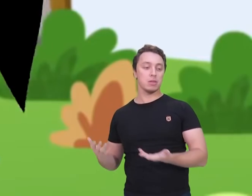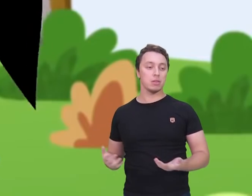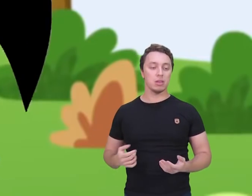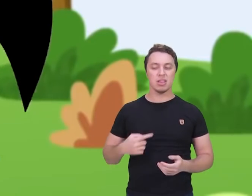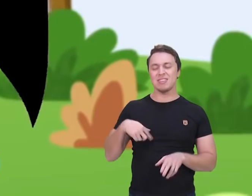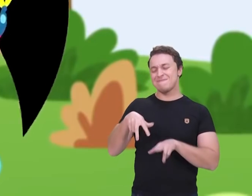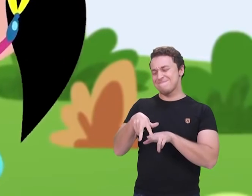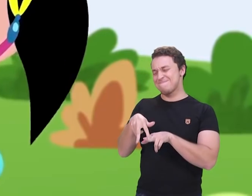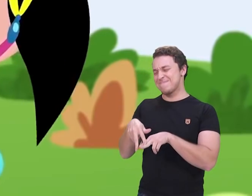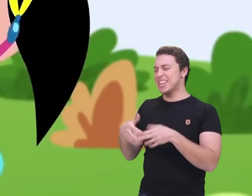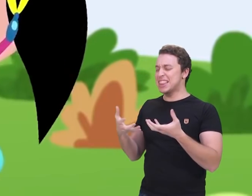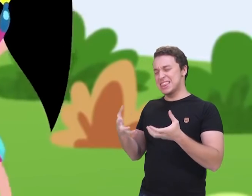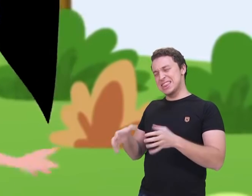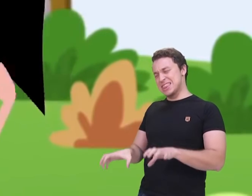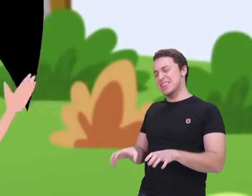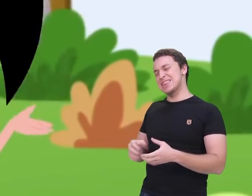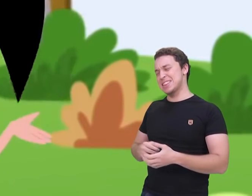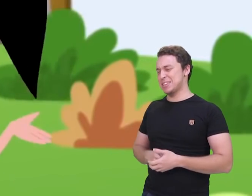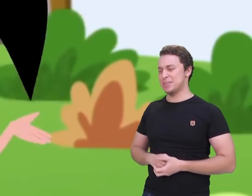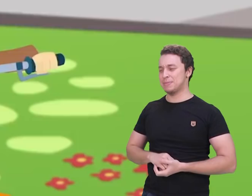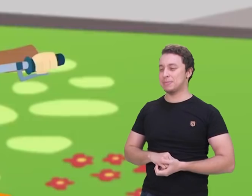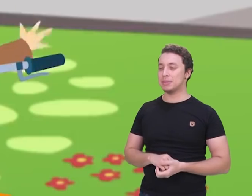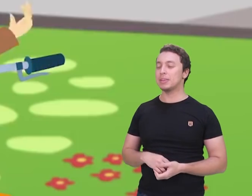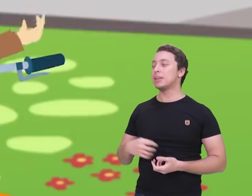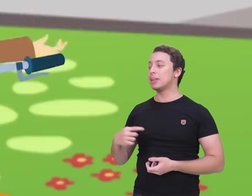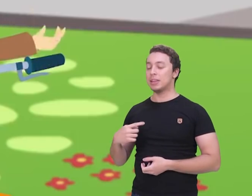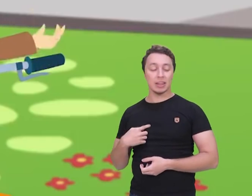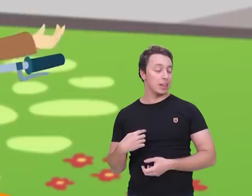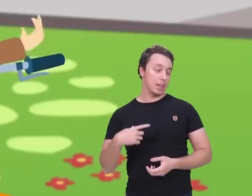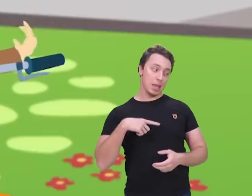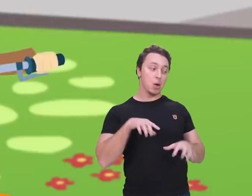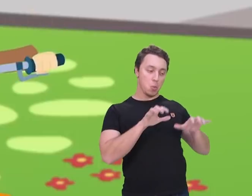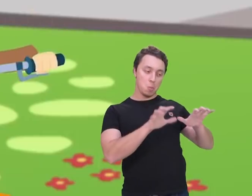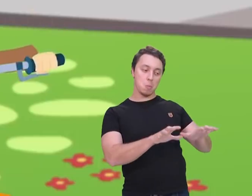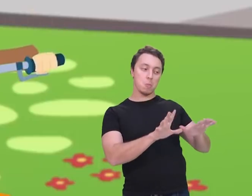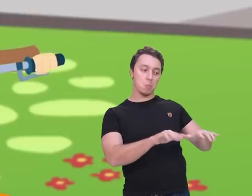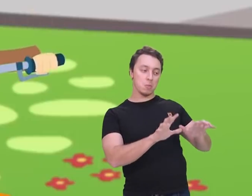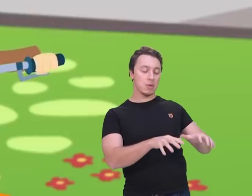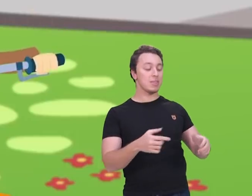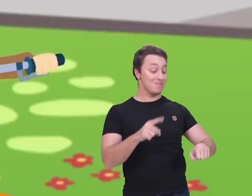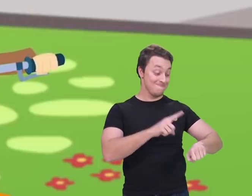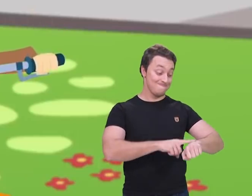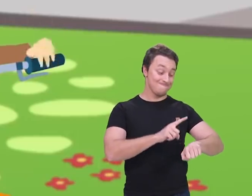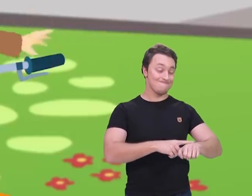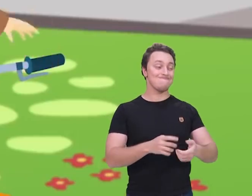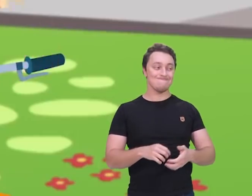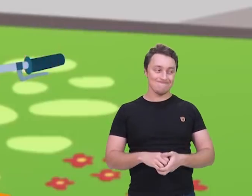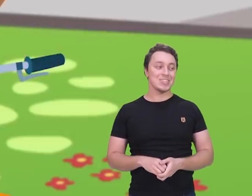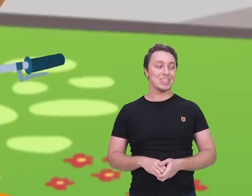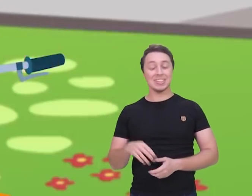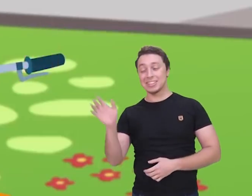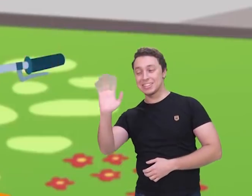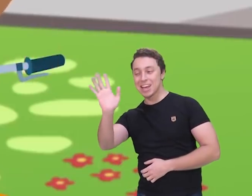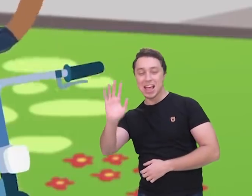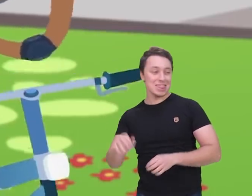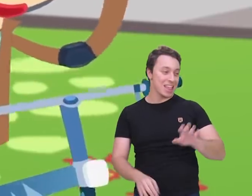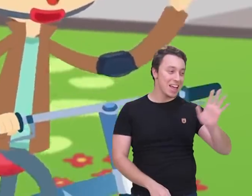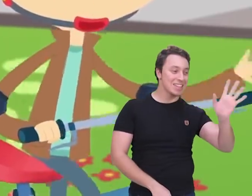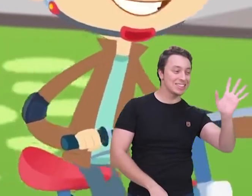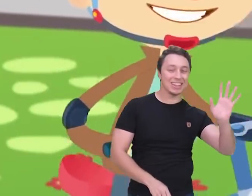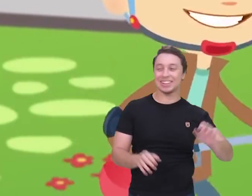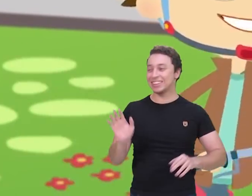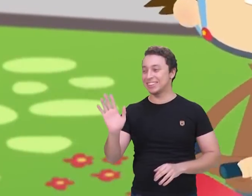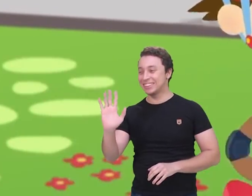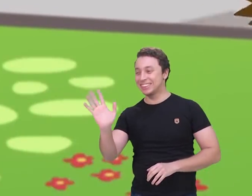não tô com vontade de andar de skate agora. E eu tenho aula de piano. Tá quase na hora. Tchau, Luna.